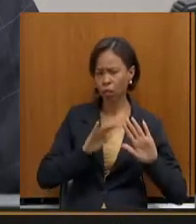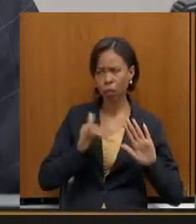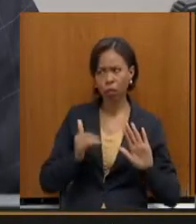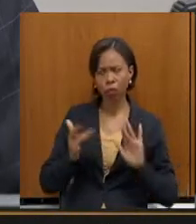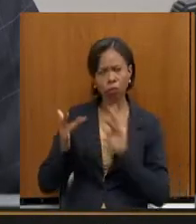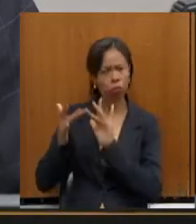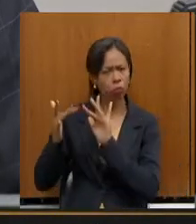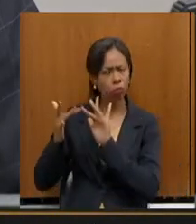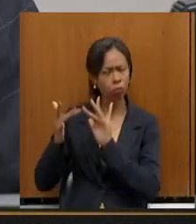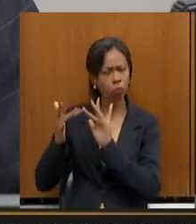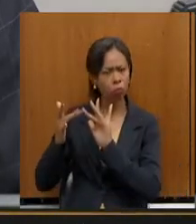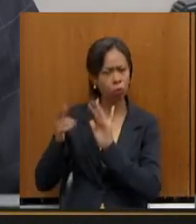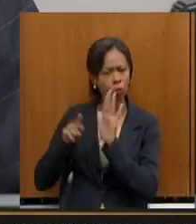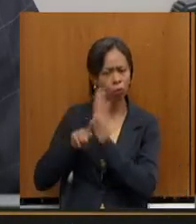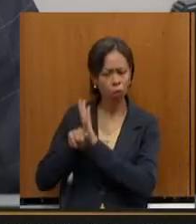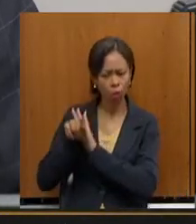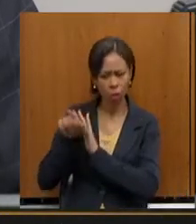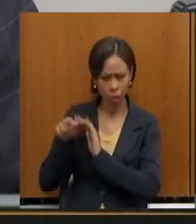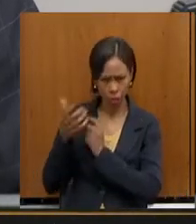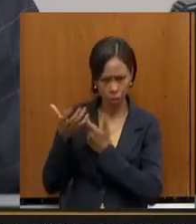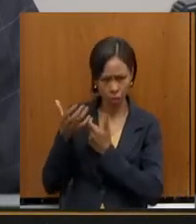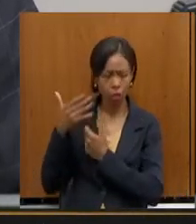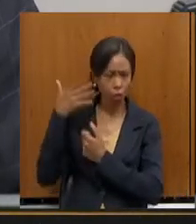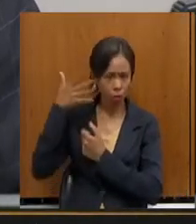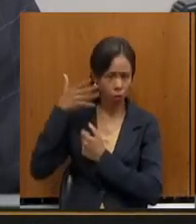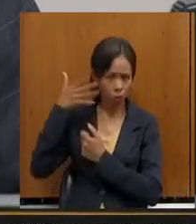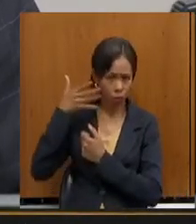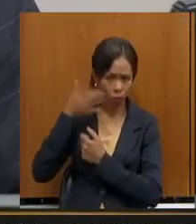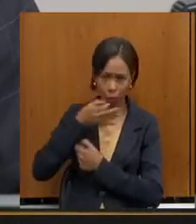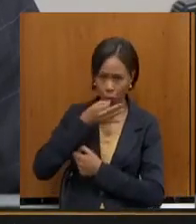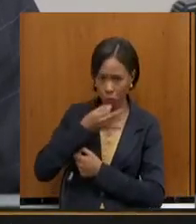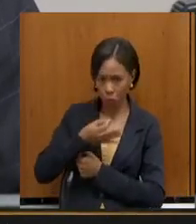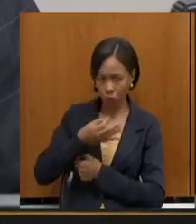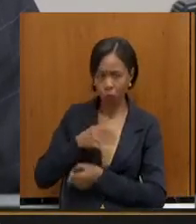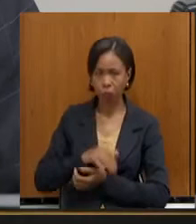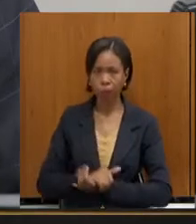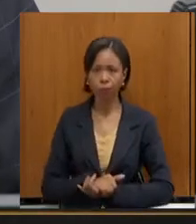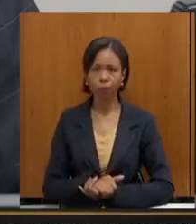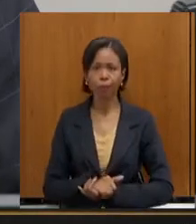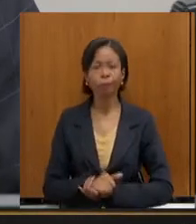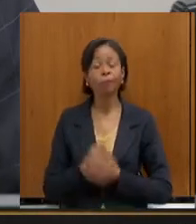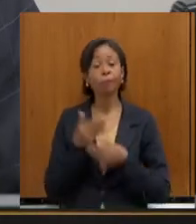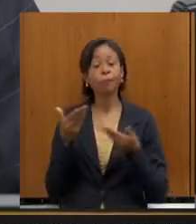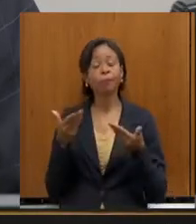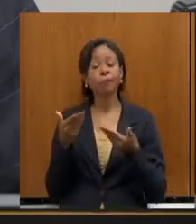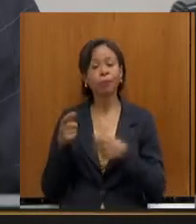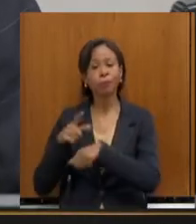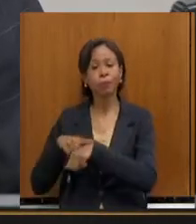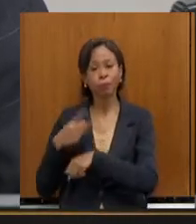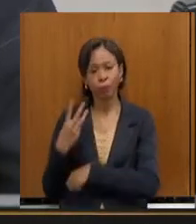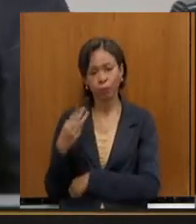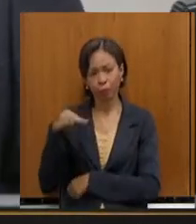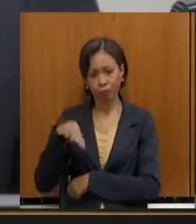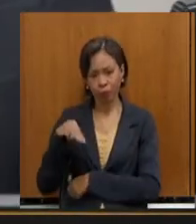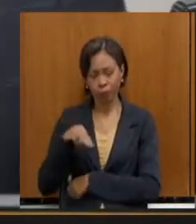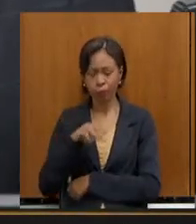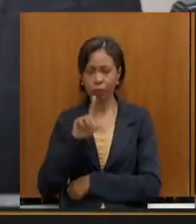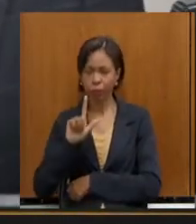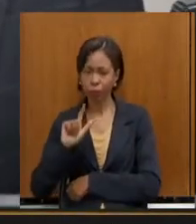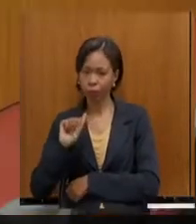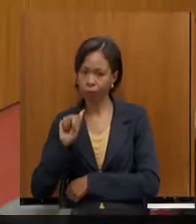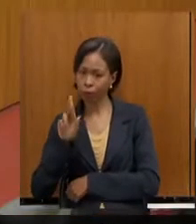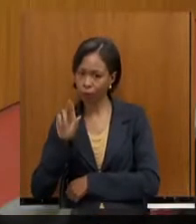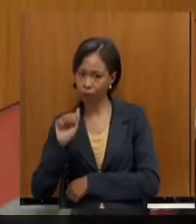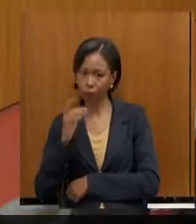se ele vai poder fazer as suas contribuições com a palavra por três minutos deputada Laura Serrano